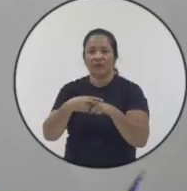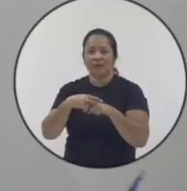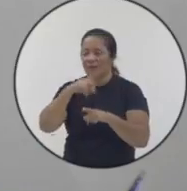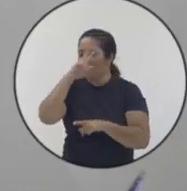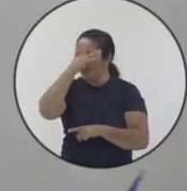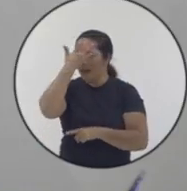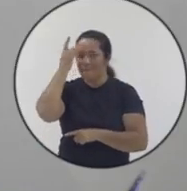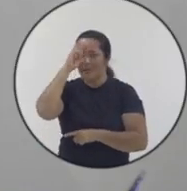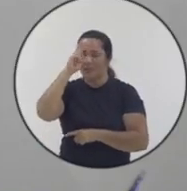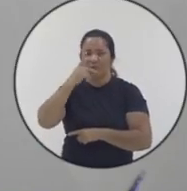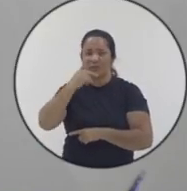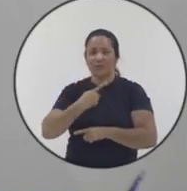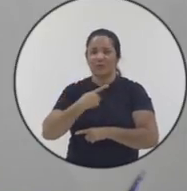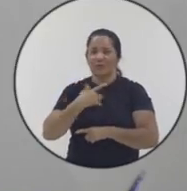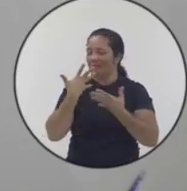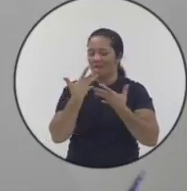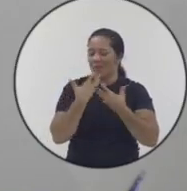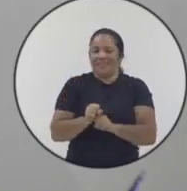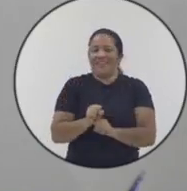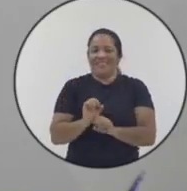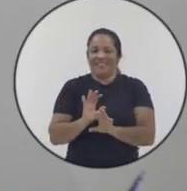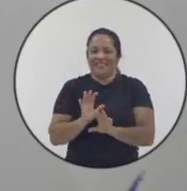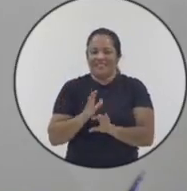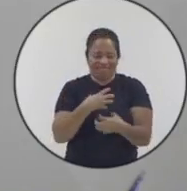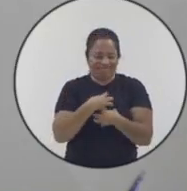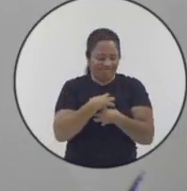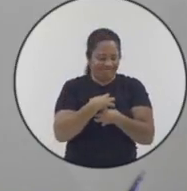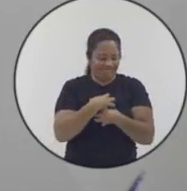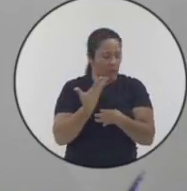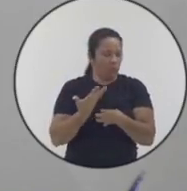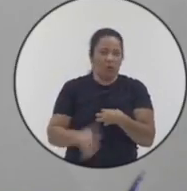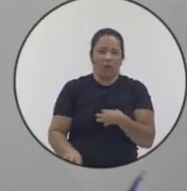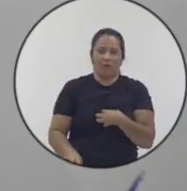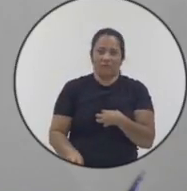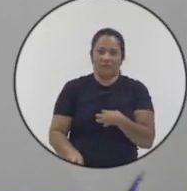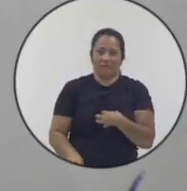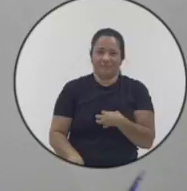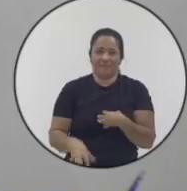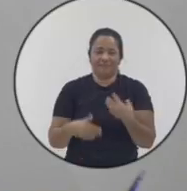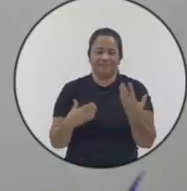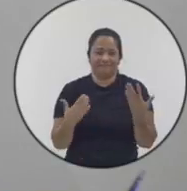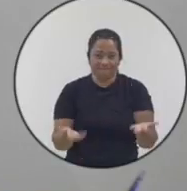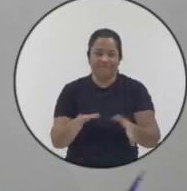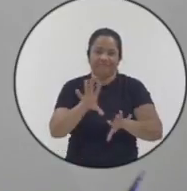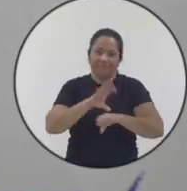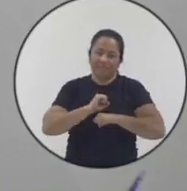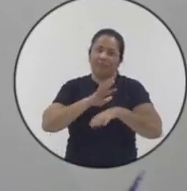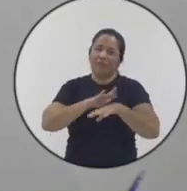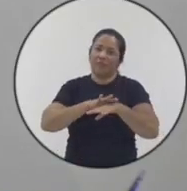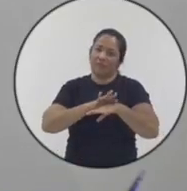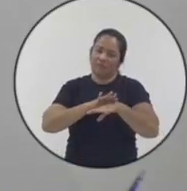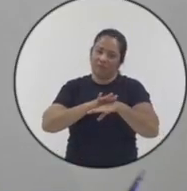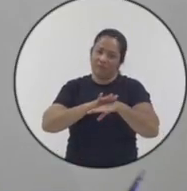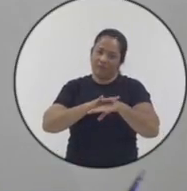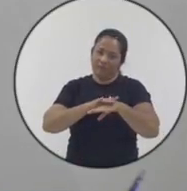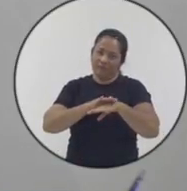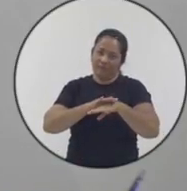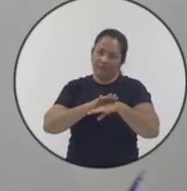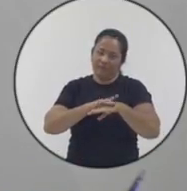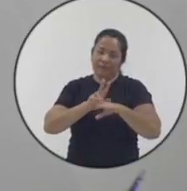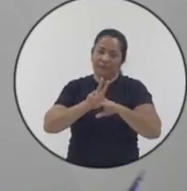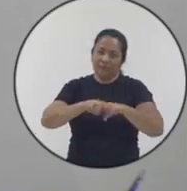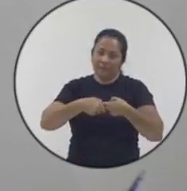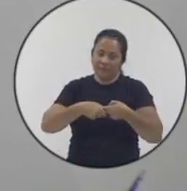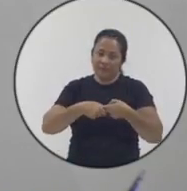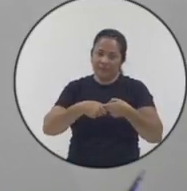nós desejamos, como nós queremos ser. Nós adoecemos psiquicamente quando essas coisas elas não estão andando juntas.